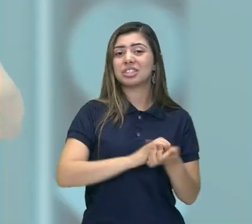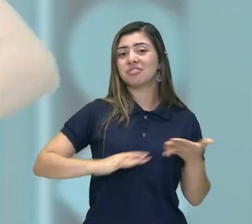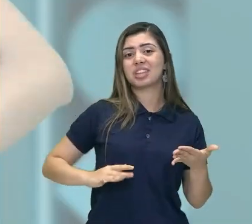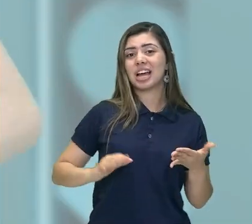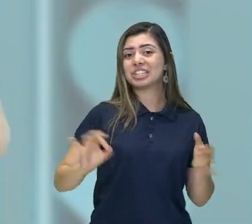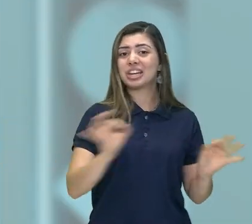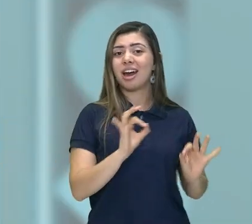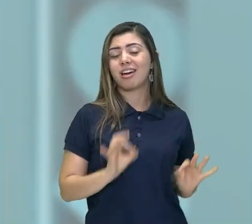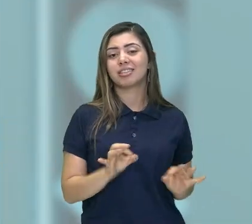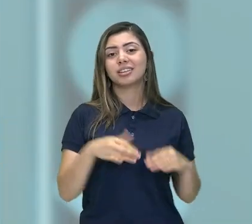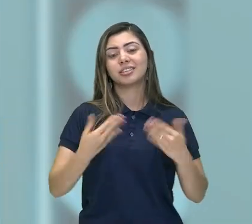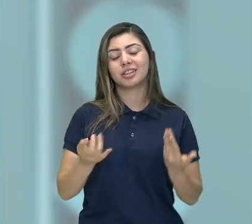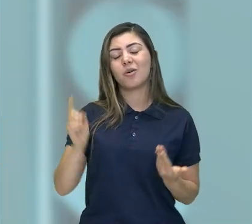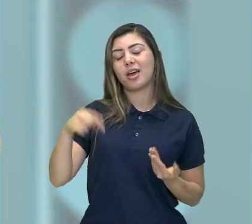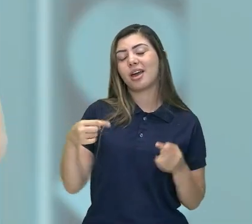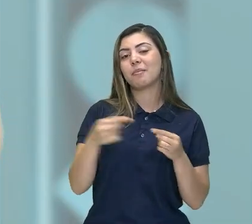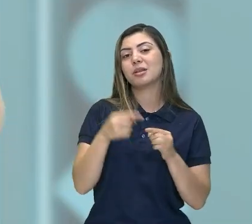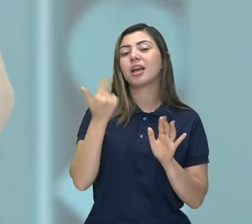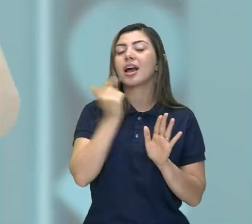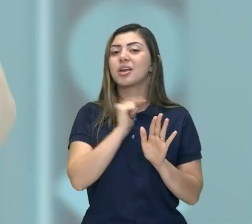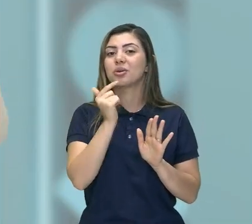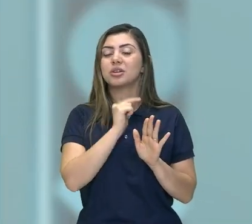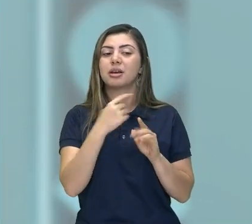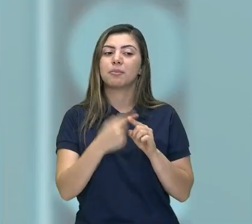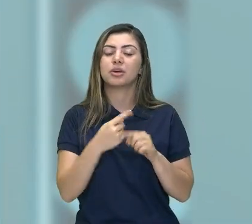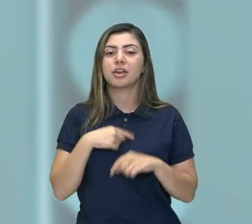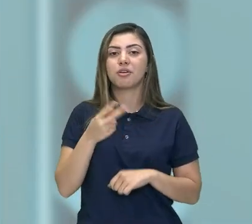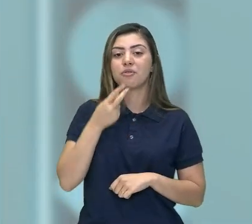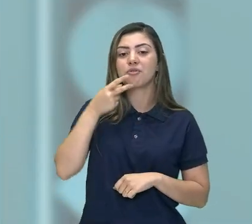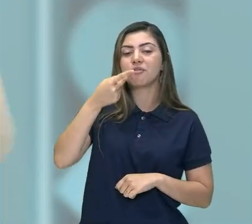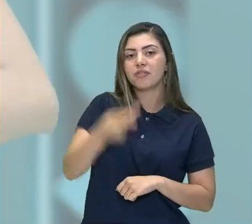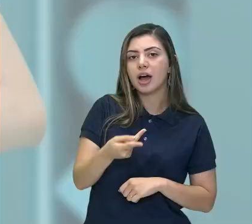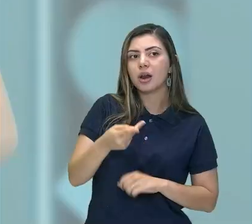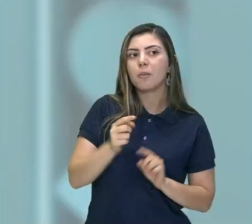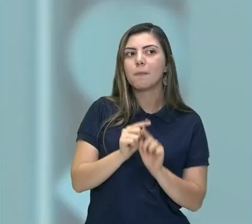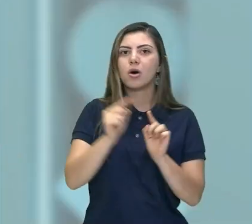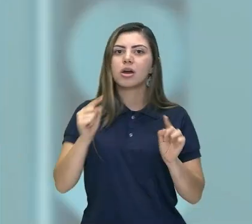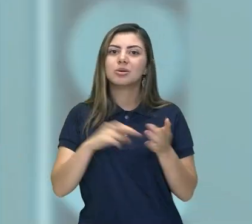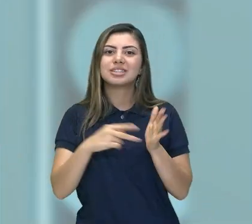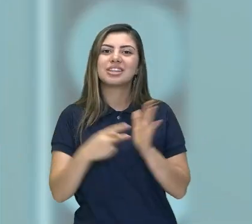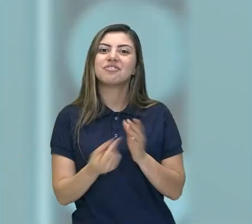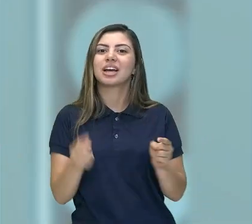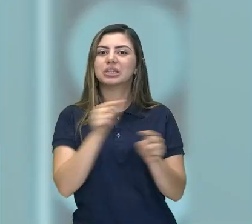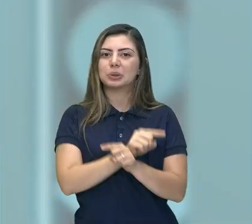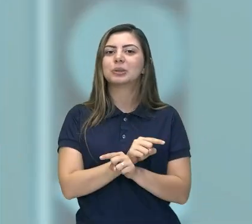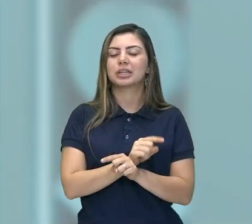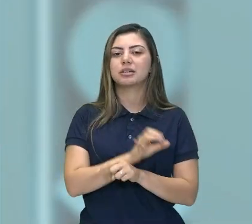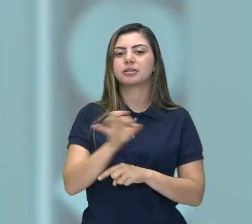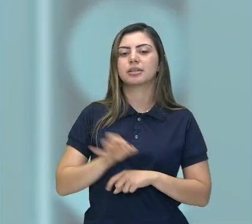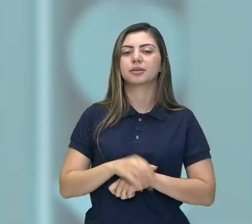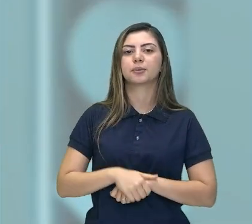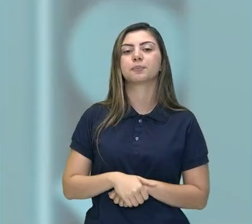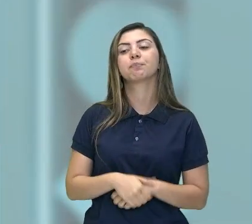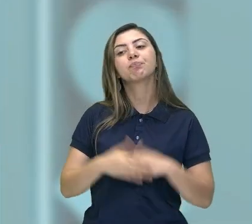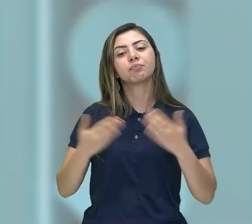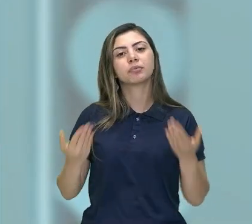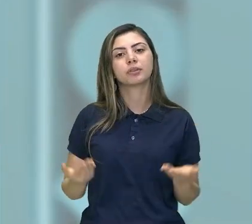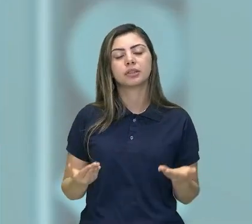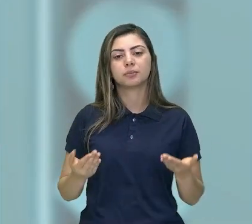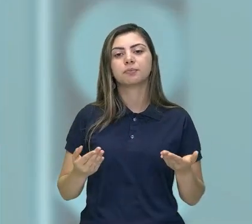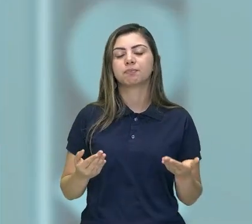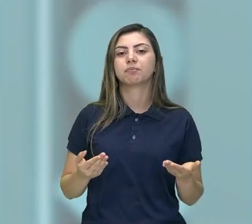desinteressadas. Então, a ironia é quando eu afirmo algo, mas na verdade eu quero dizer o contrário. Agora, pensando nessa ideia dentro das obras de